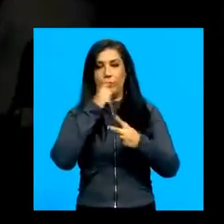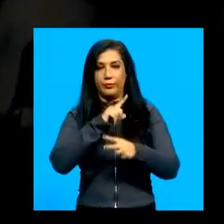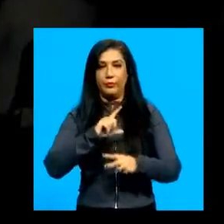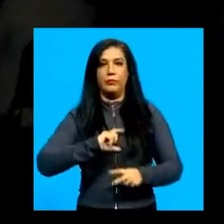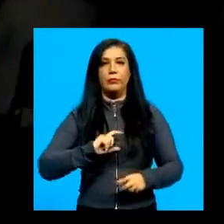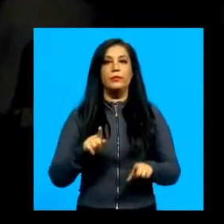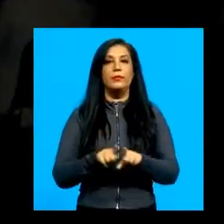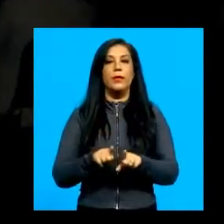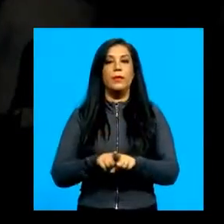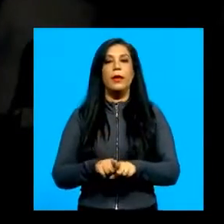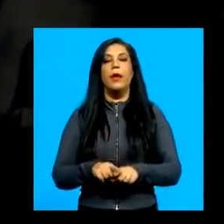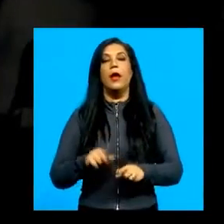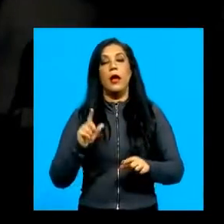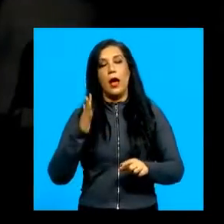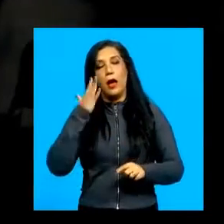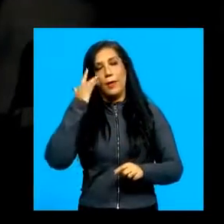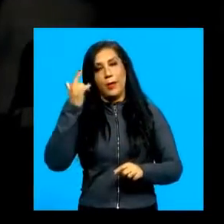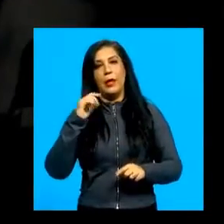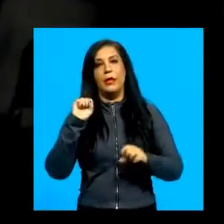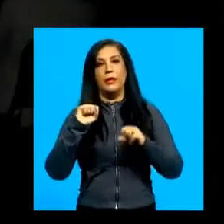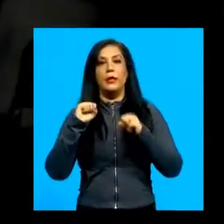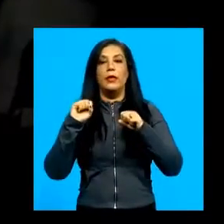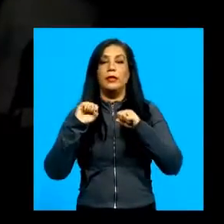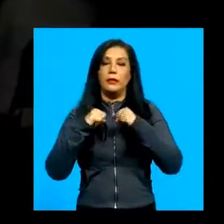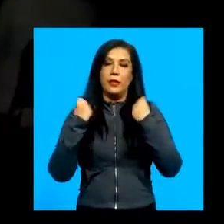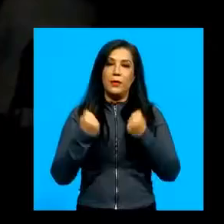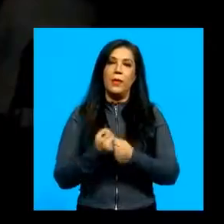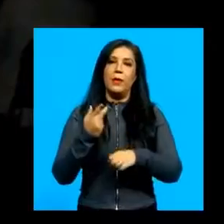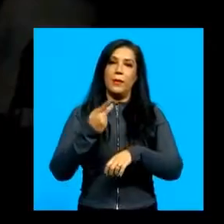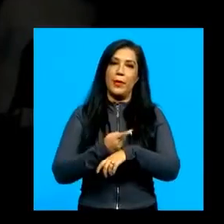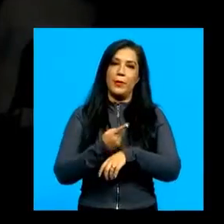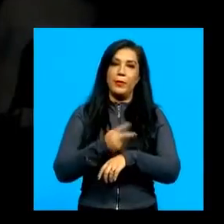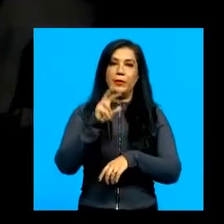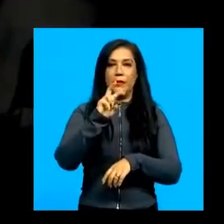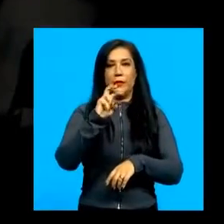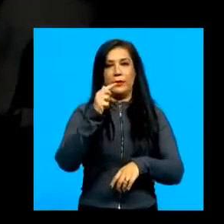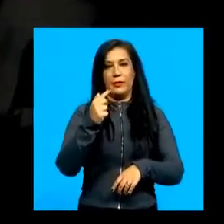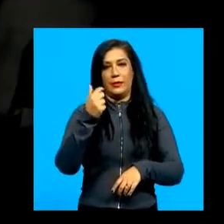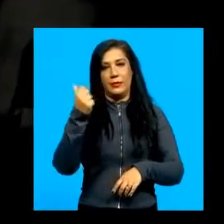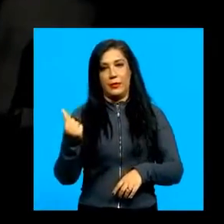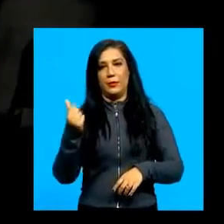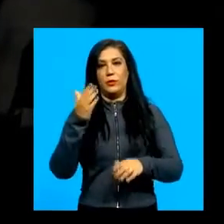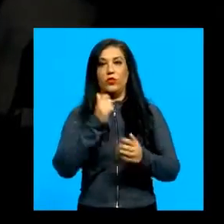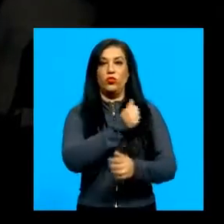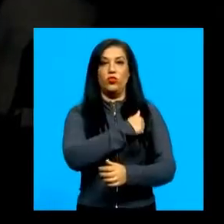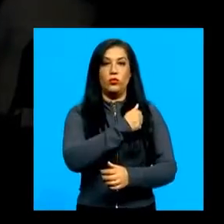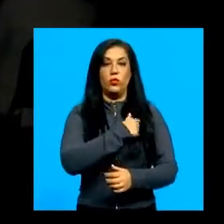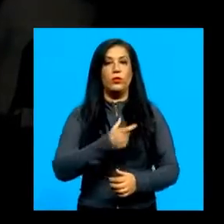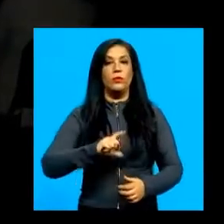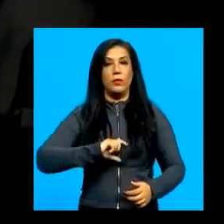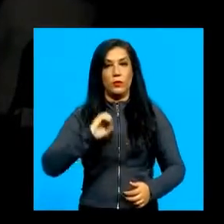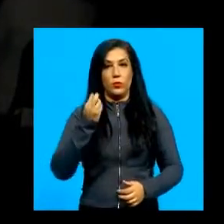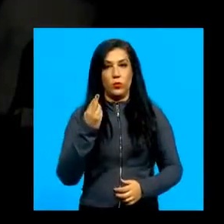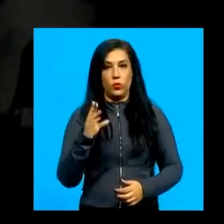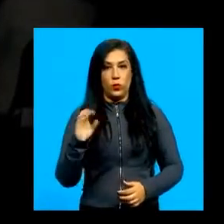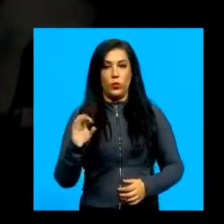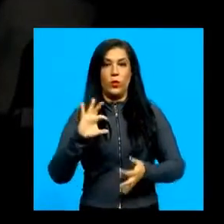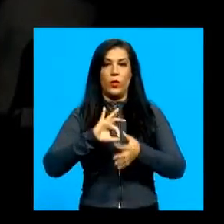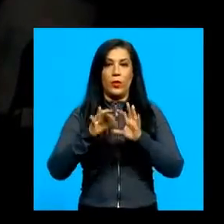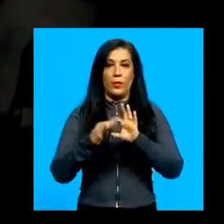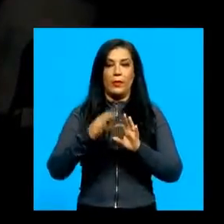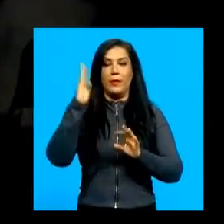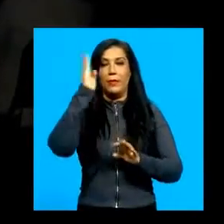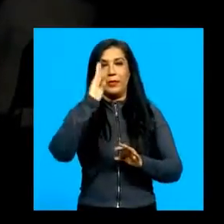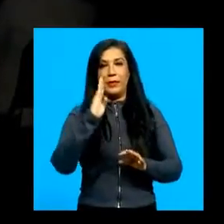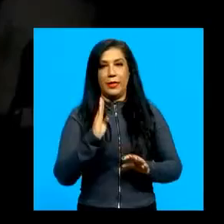Além disso, vai acontecer amanhã a cerimônia de premiação dos 576 estudantes medalhistas de ouro da Olimpíada